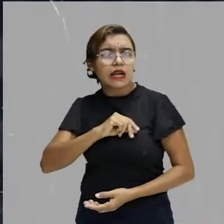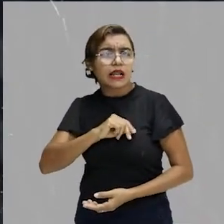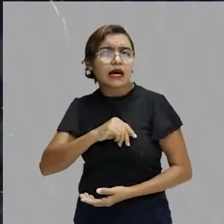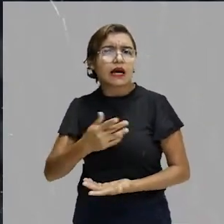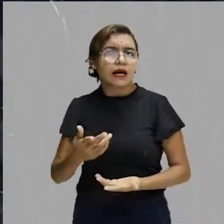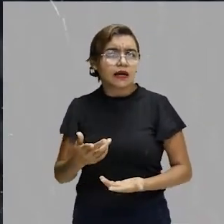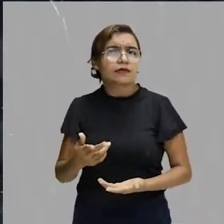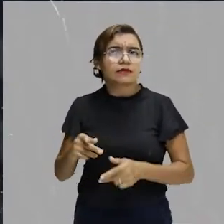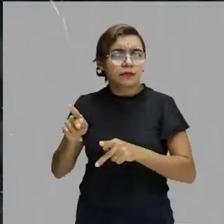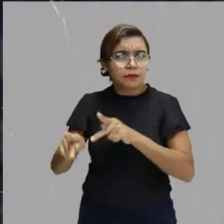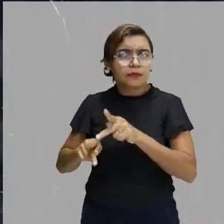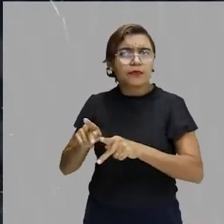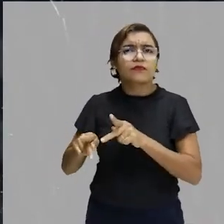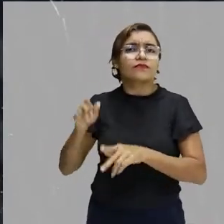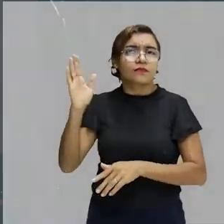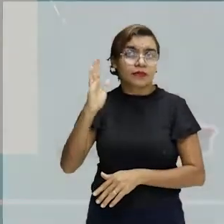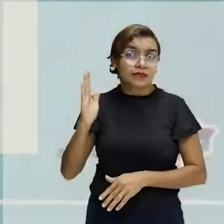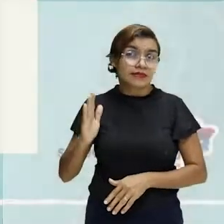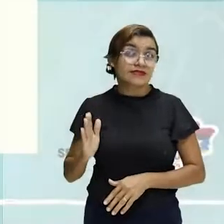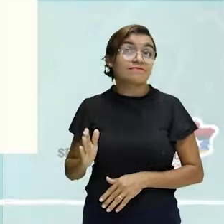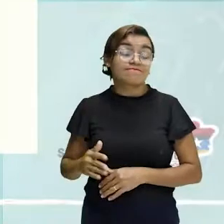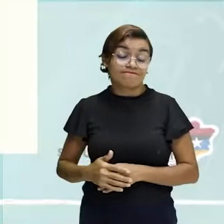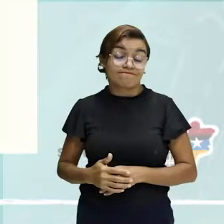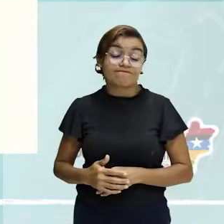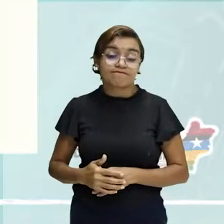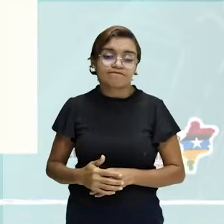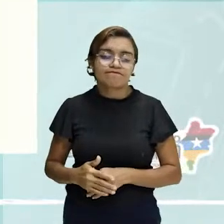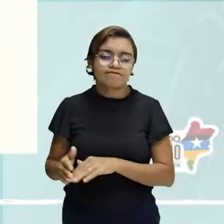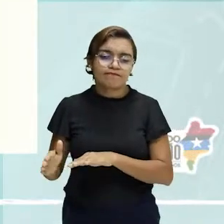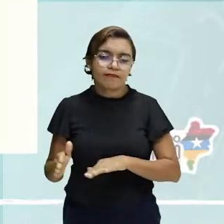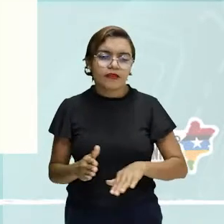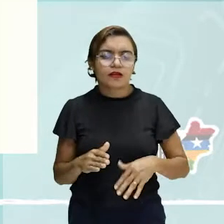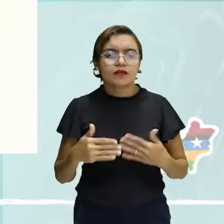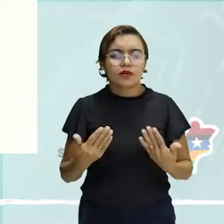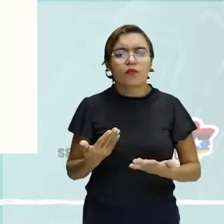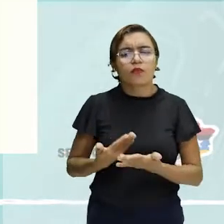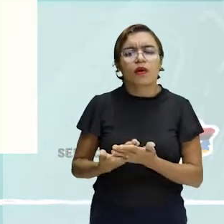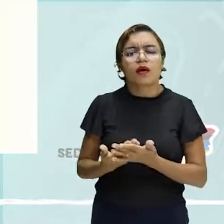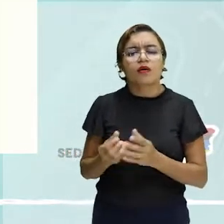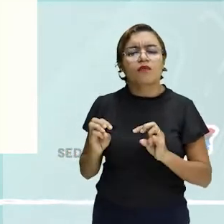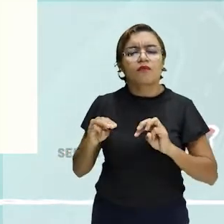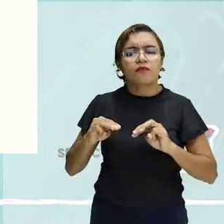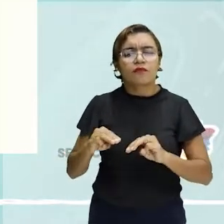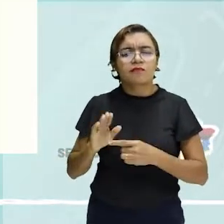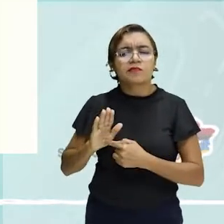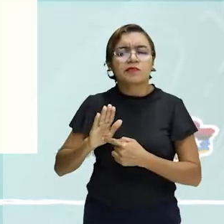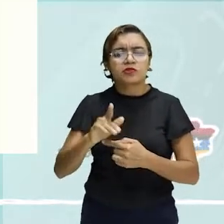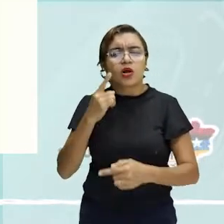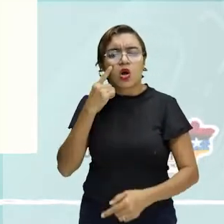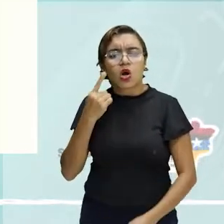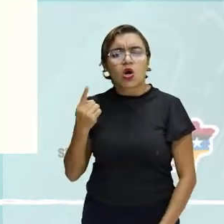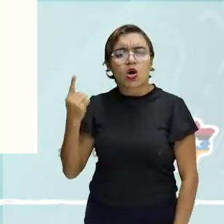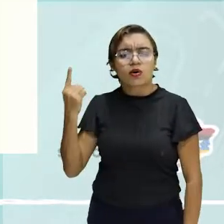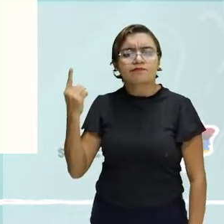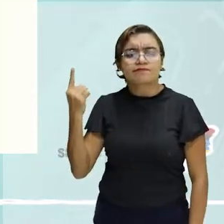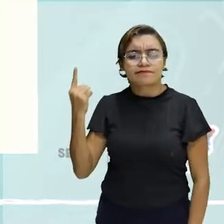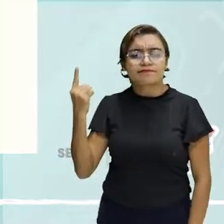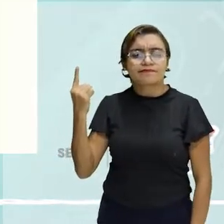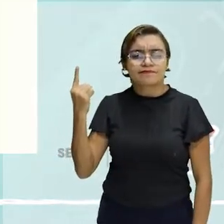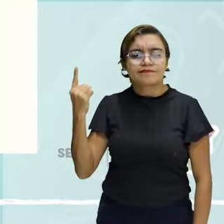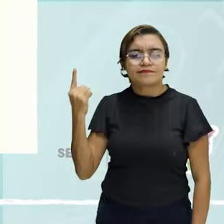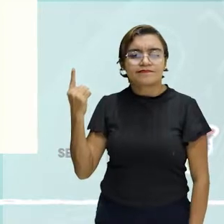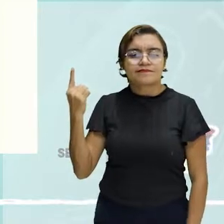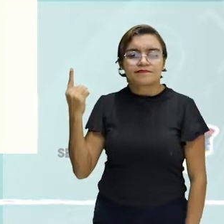da população brasileira, tá bom? E aí, só para a gente finalizar, né? Fontes não renováveis, o petróleo, o gás natural, o